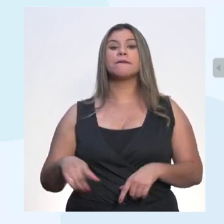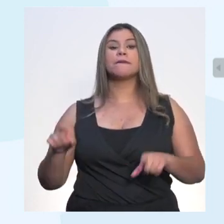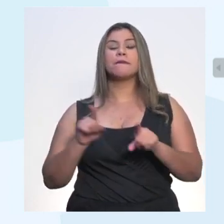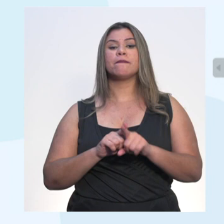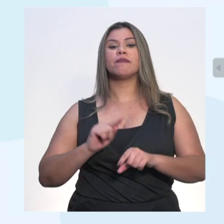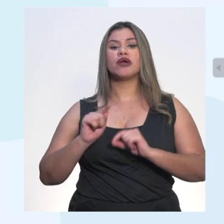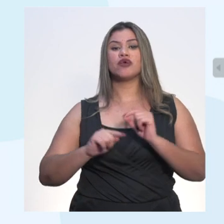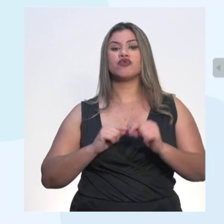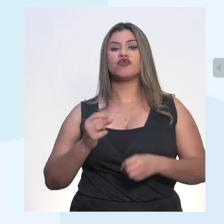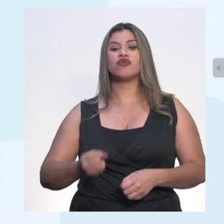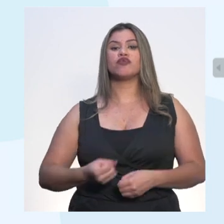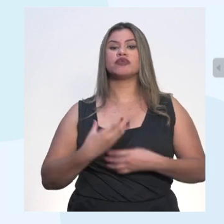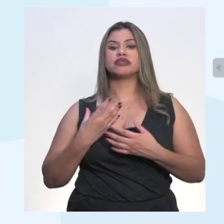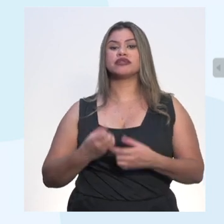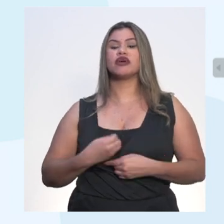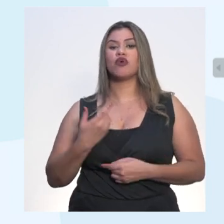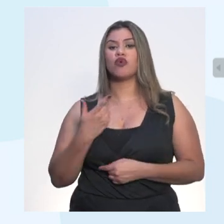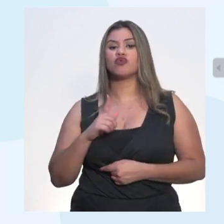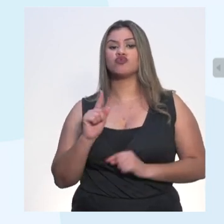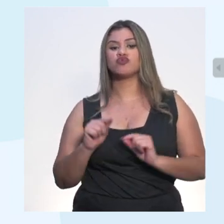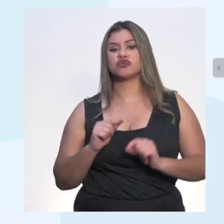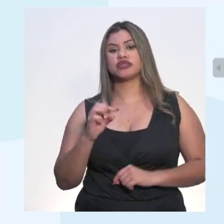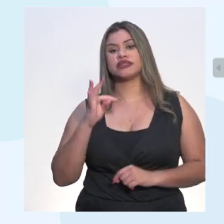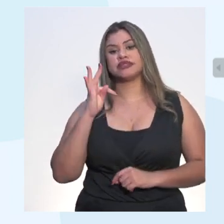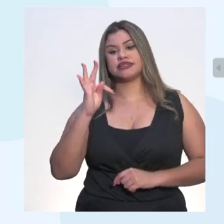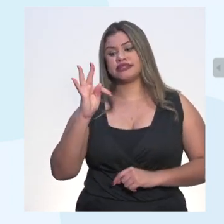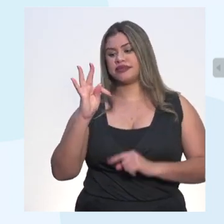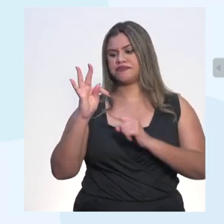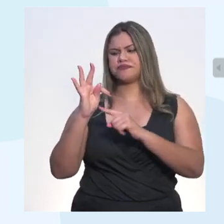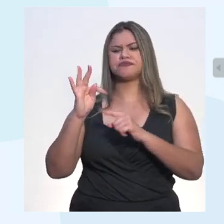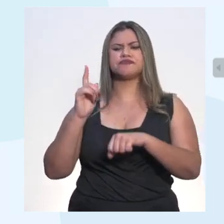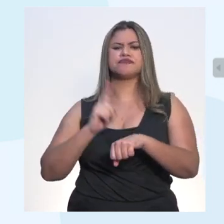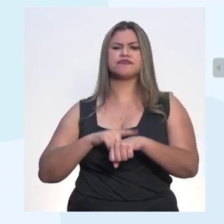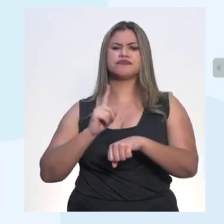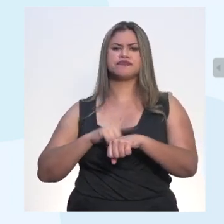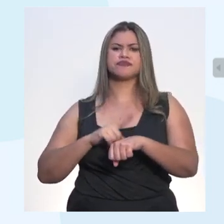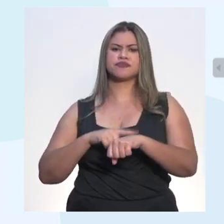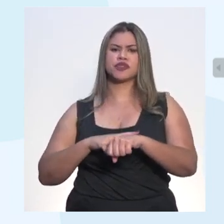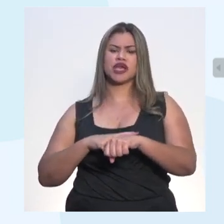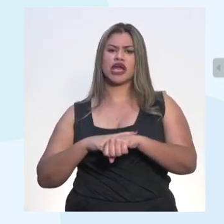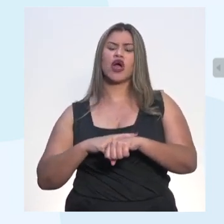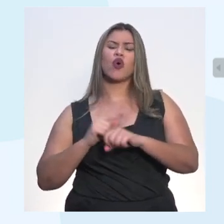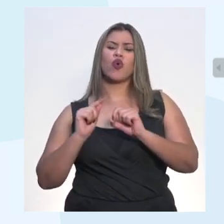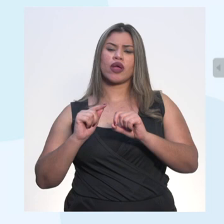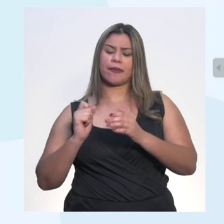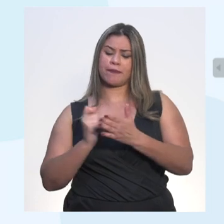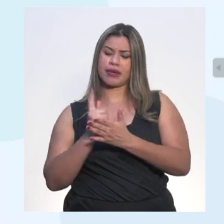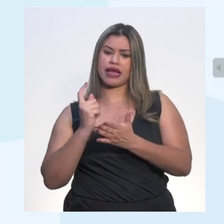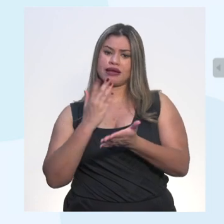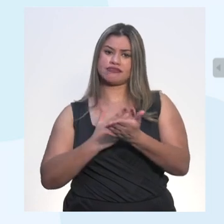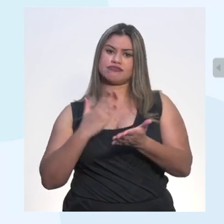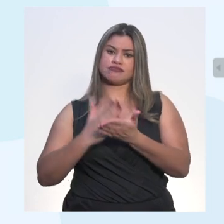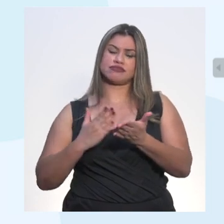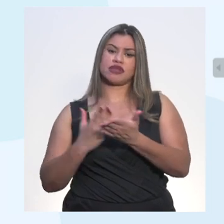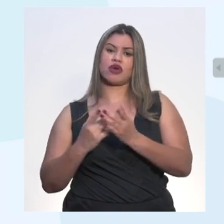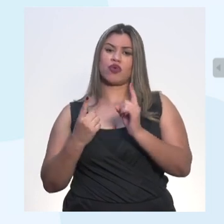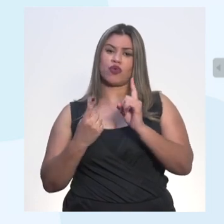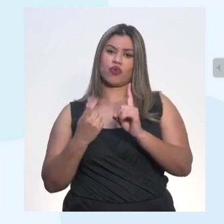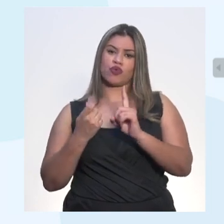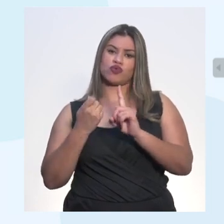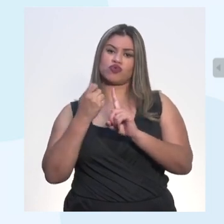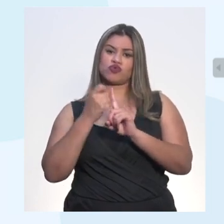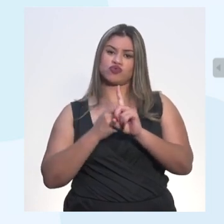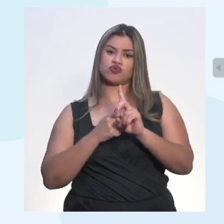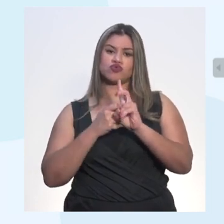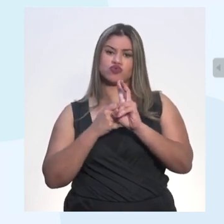quantas parcelas, né, em quantas vezes eu vou pagar esse videogame? 6 meses. Observa o seguinte, olha como é que eu fiz a